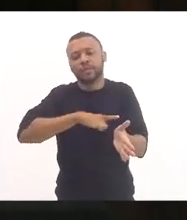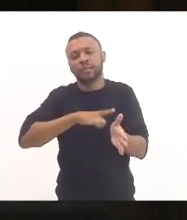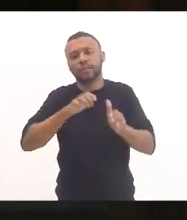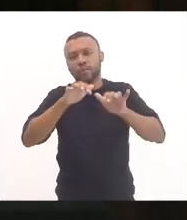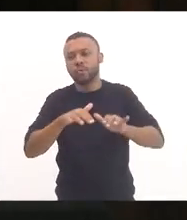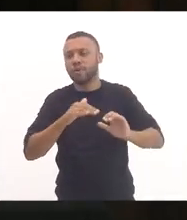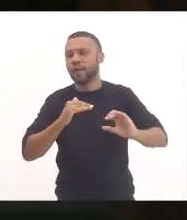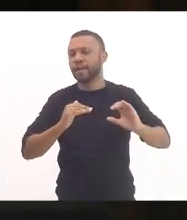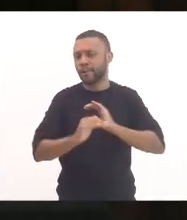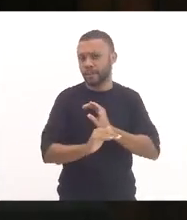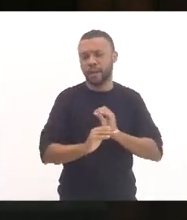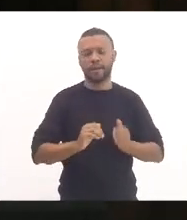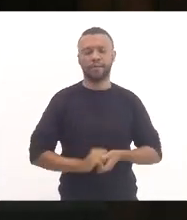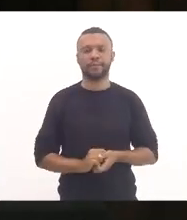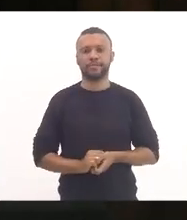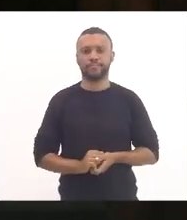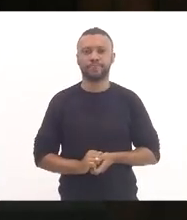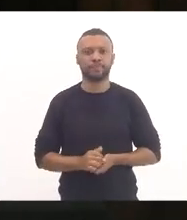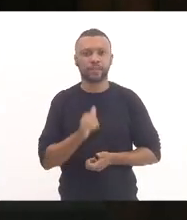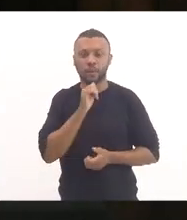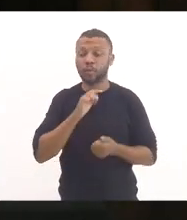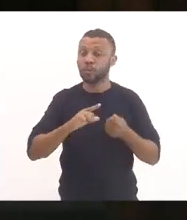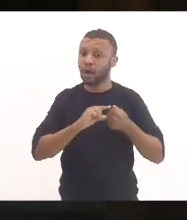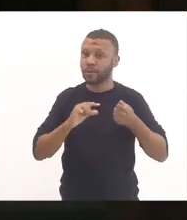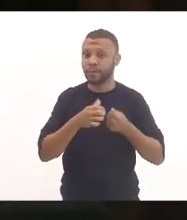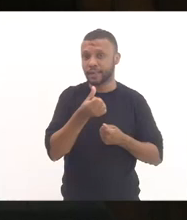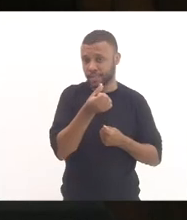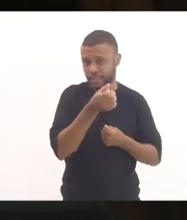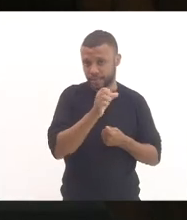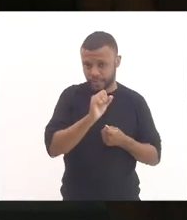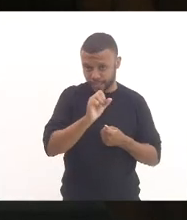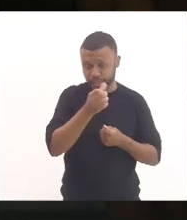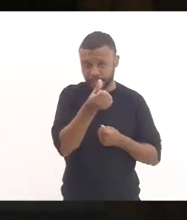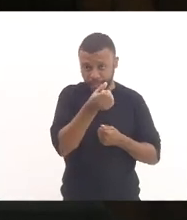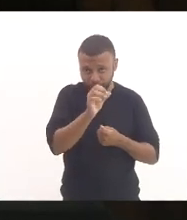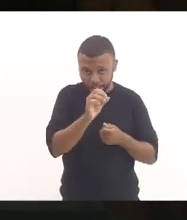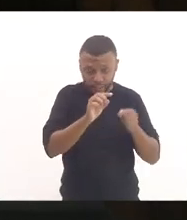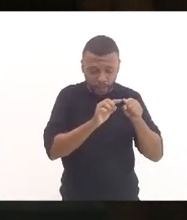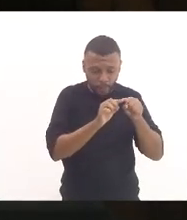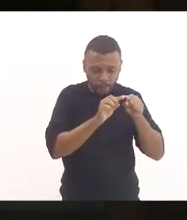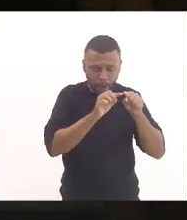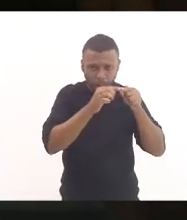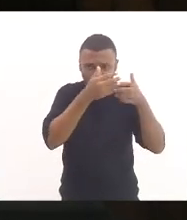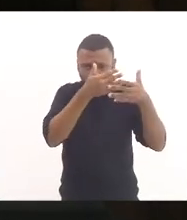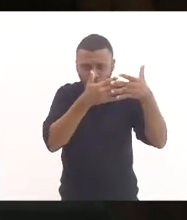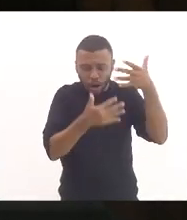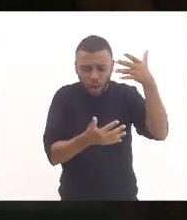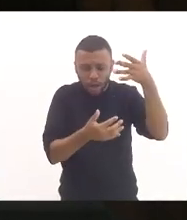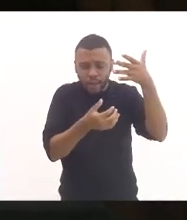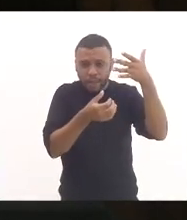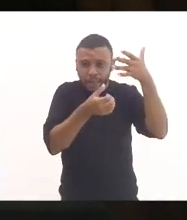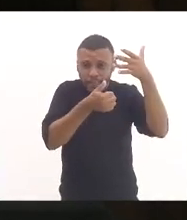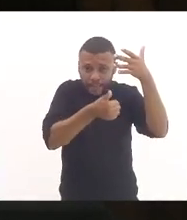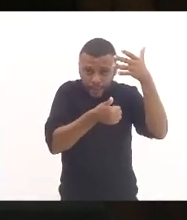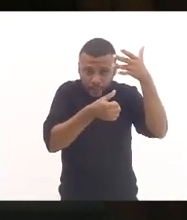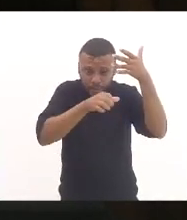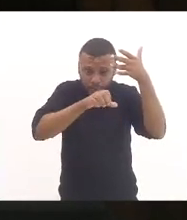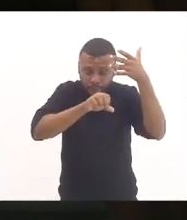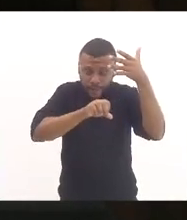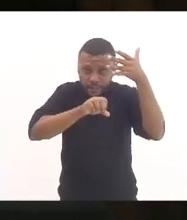nós temos aí é do artigo 60 o artigo 196 na verdade